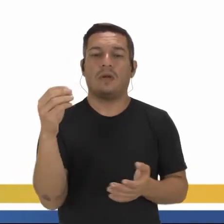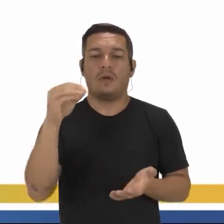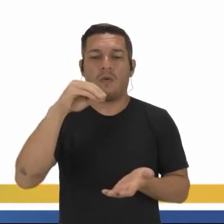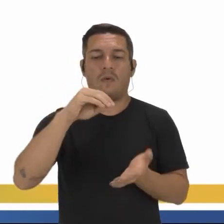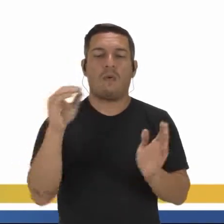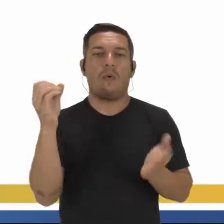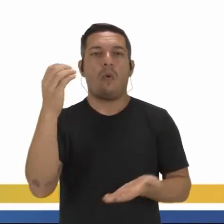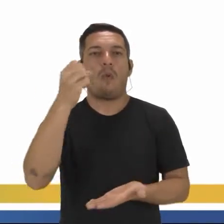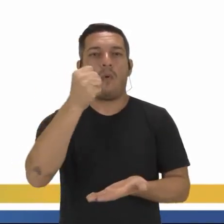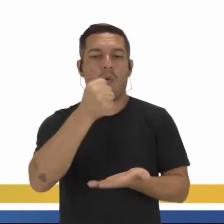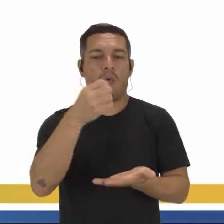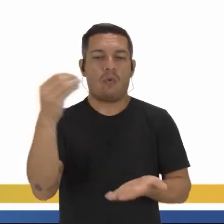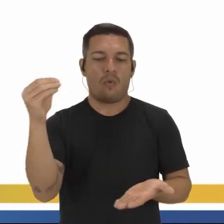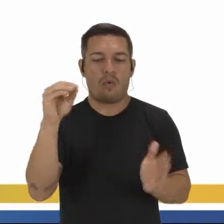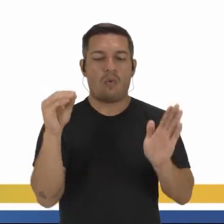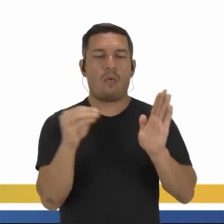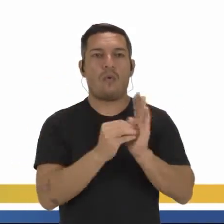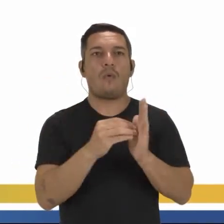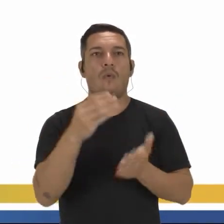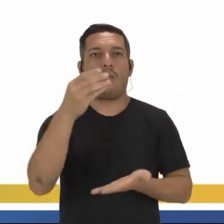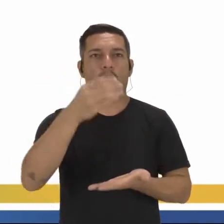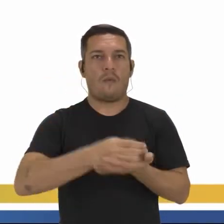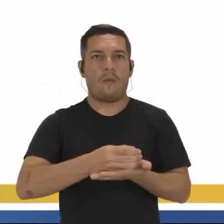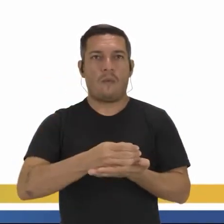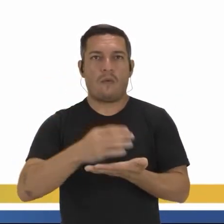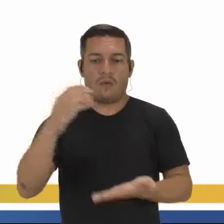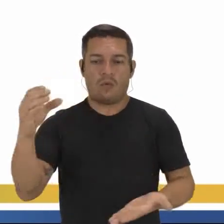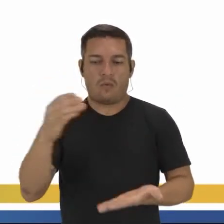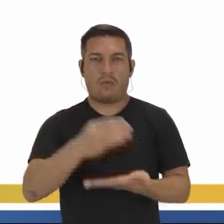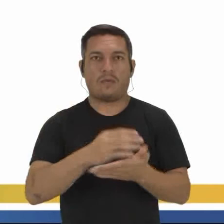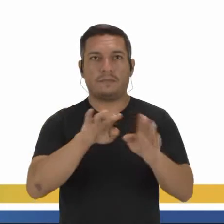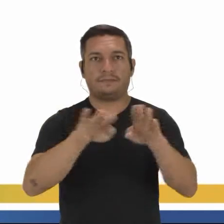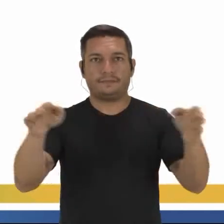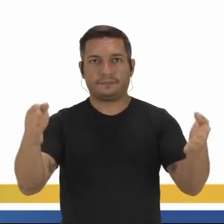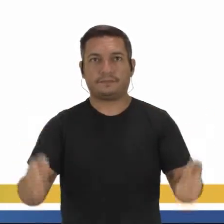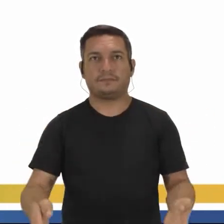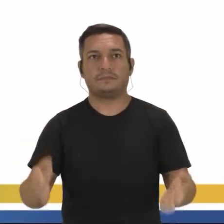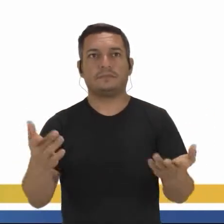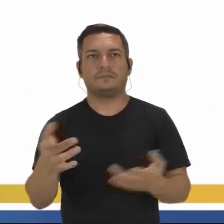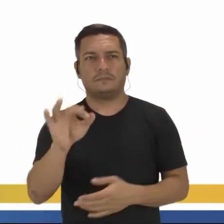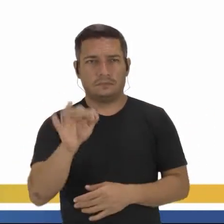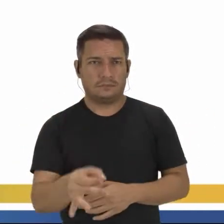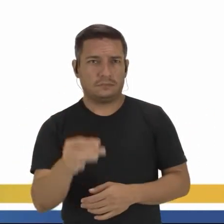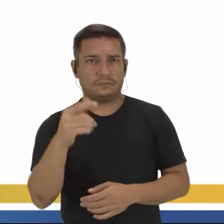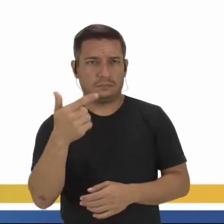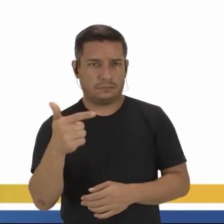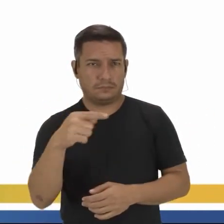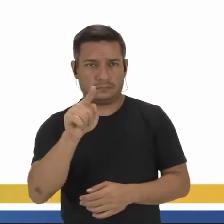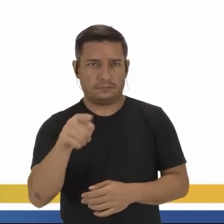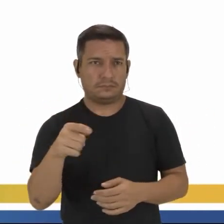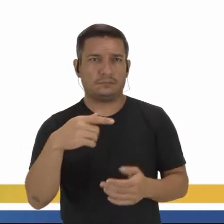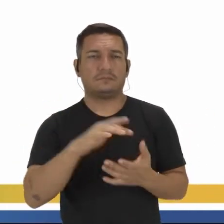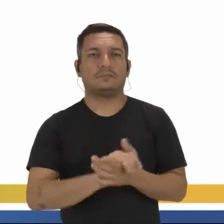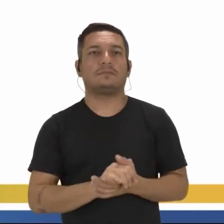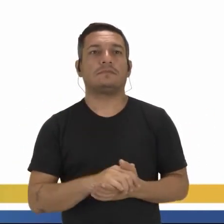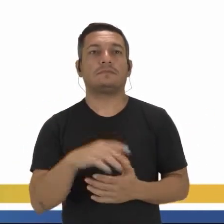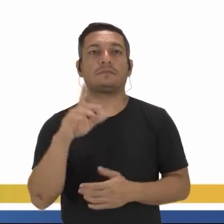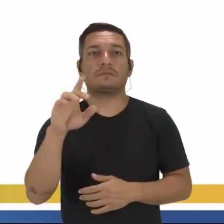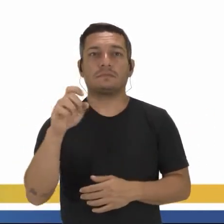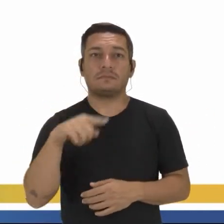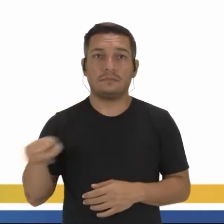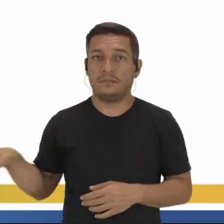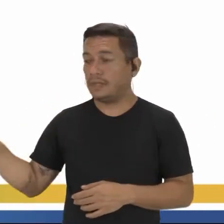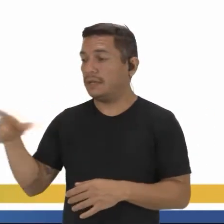copos sobre a mesa. Pôs do verbo pôr, né? No infinitivo pessoal, está correto sem acento? Eles têm